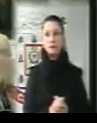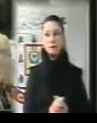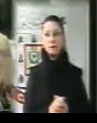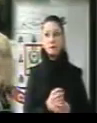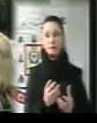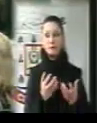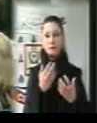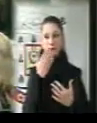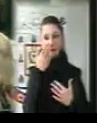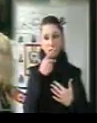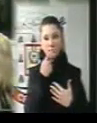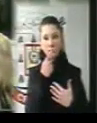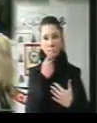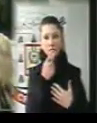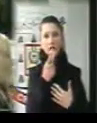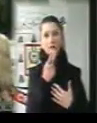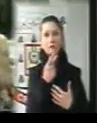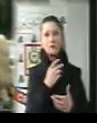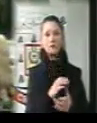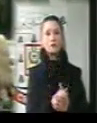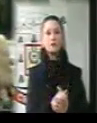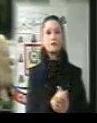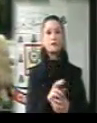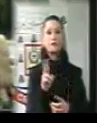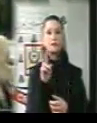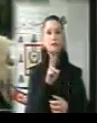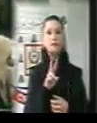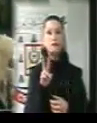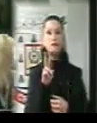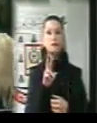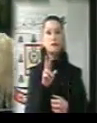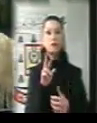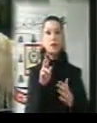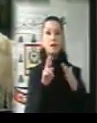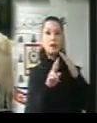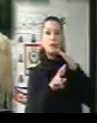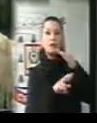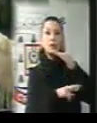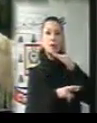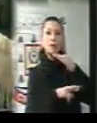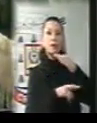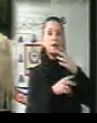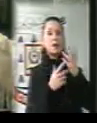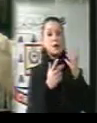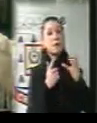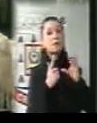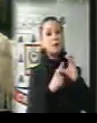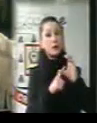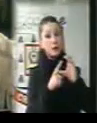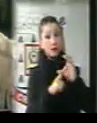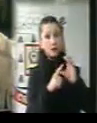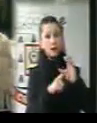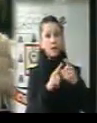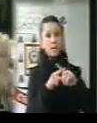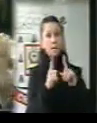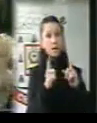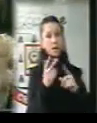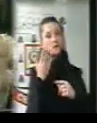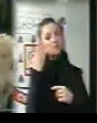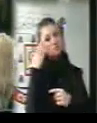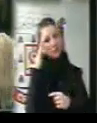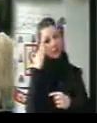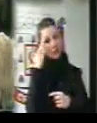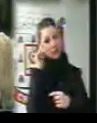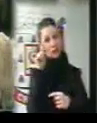Eu quero dizer ao ilustre vereador que essa rodovia ainda é municipal, mas eu compreendo a